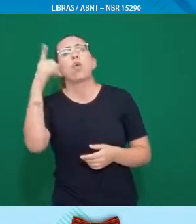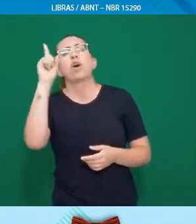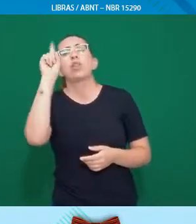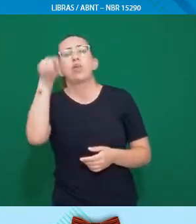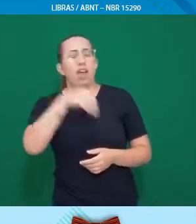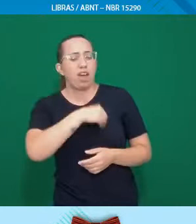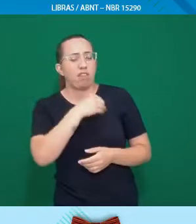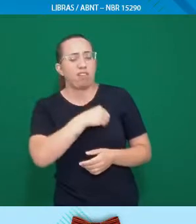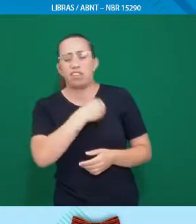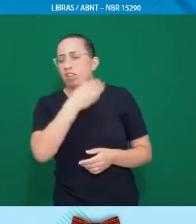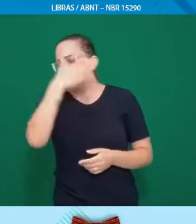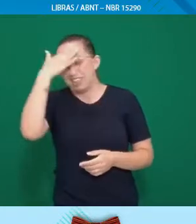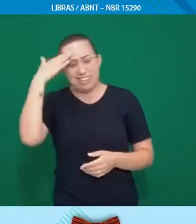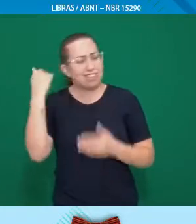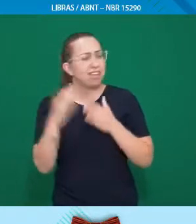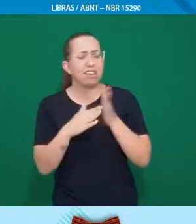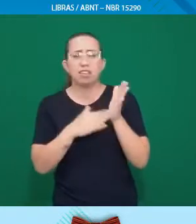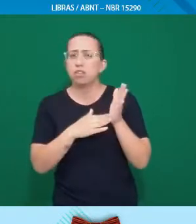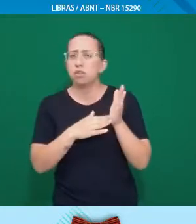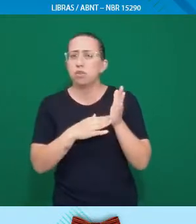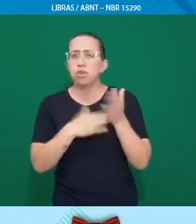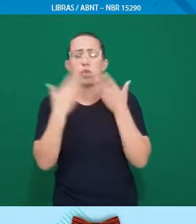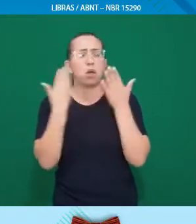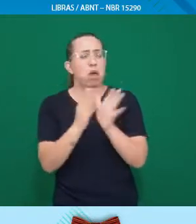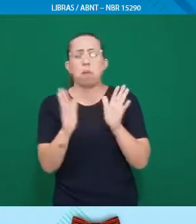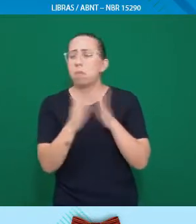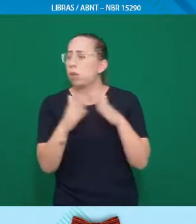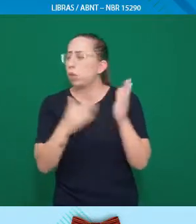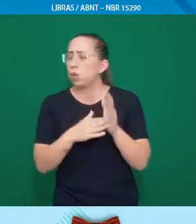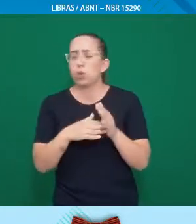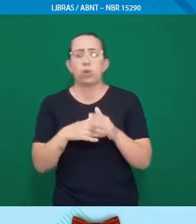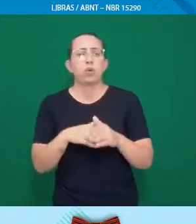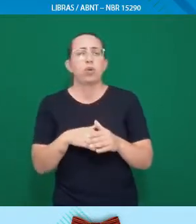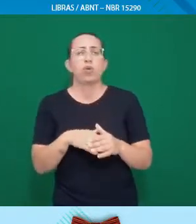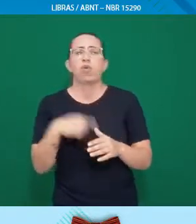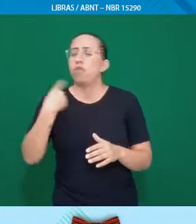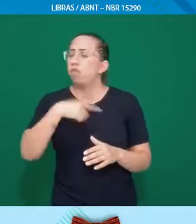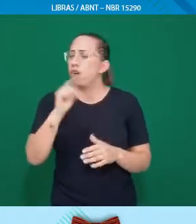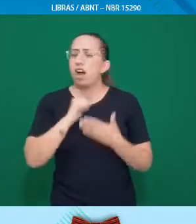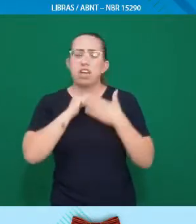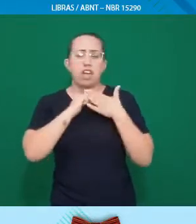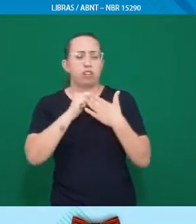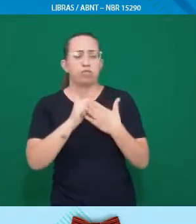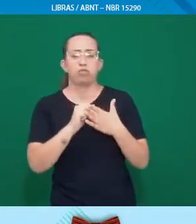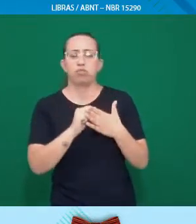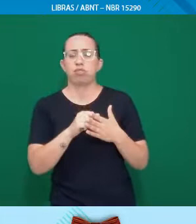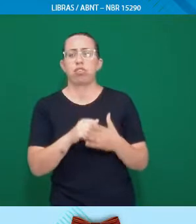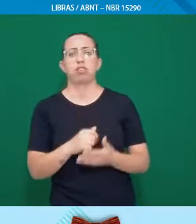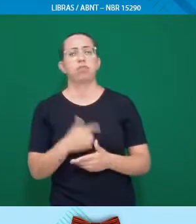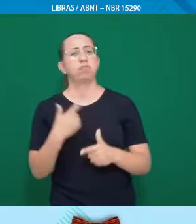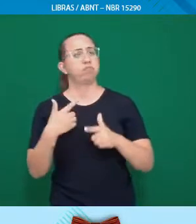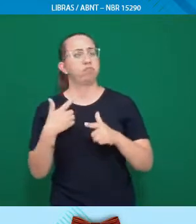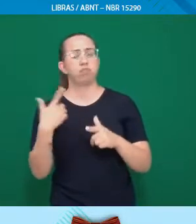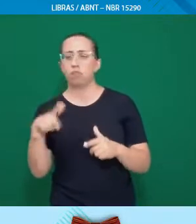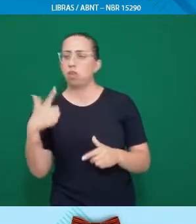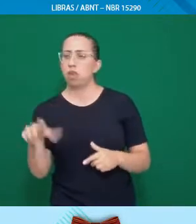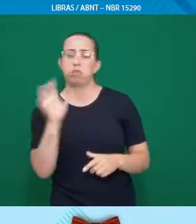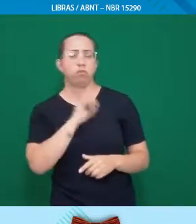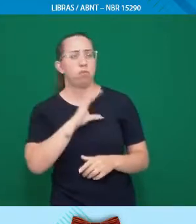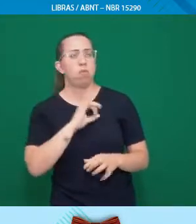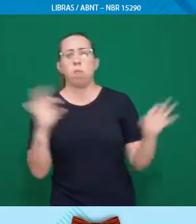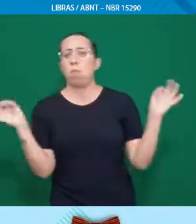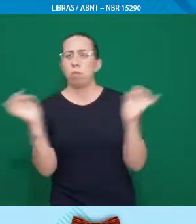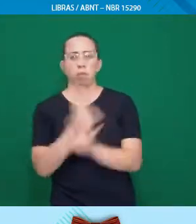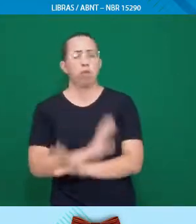você se infiltra no caminho não era o presidente e diz assim que é